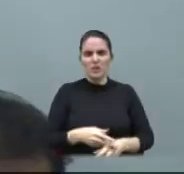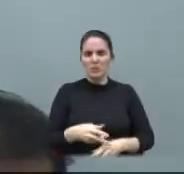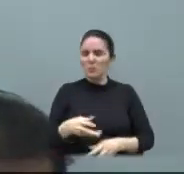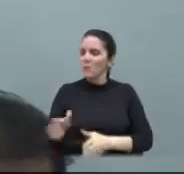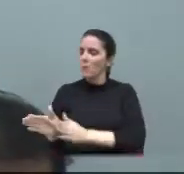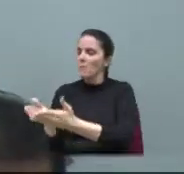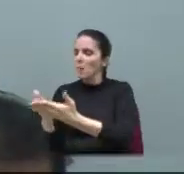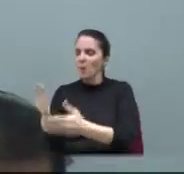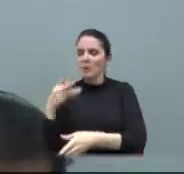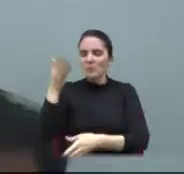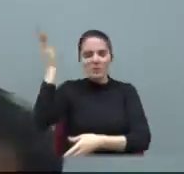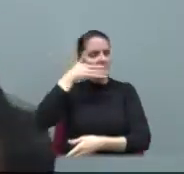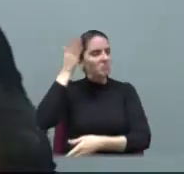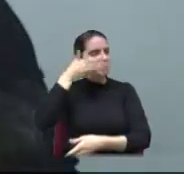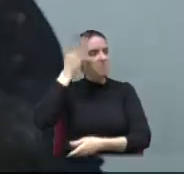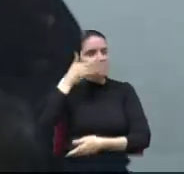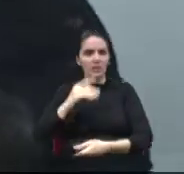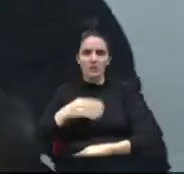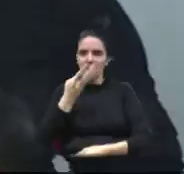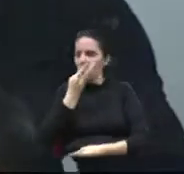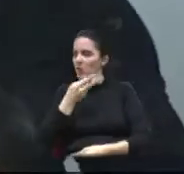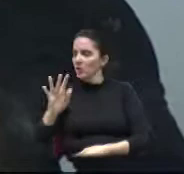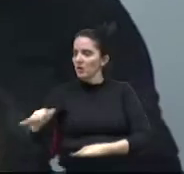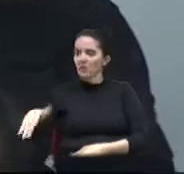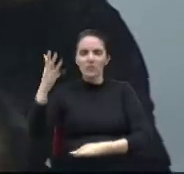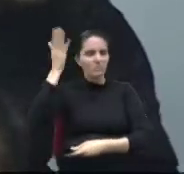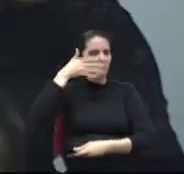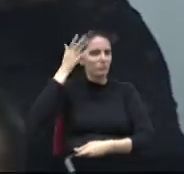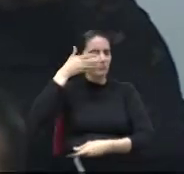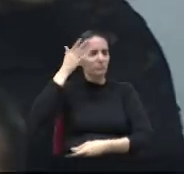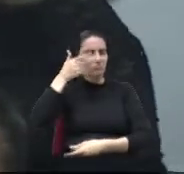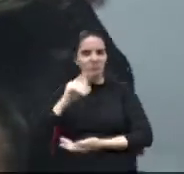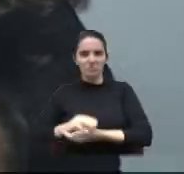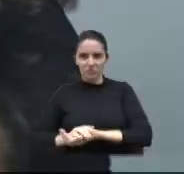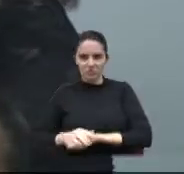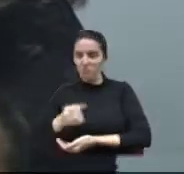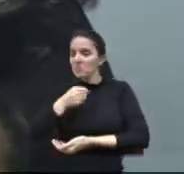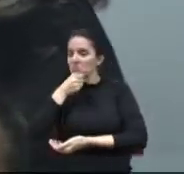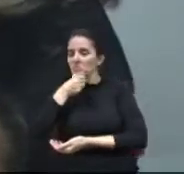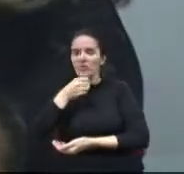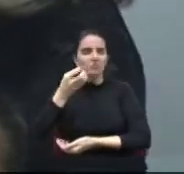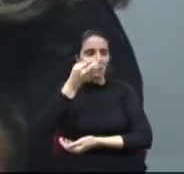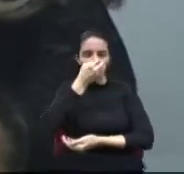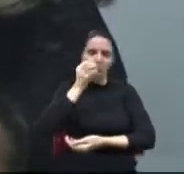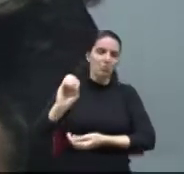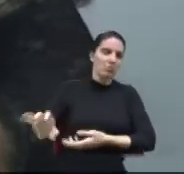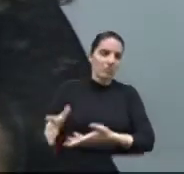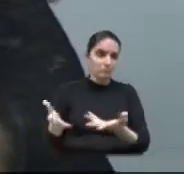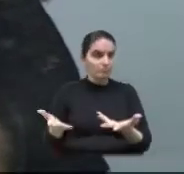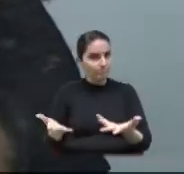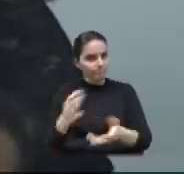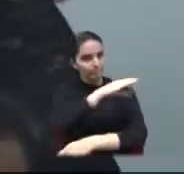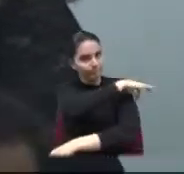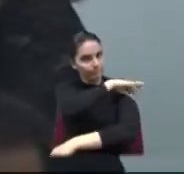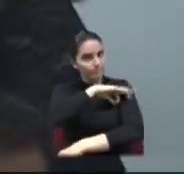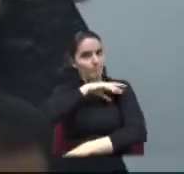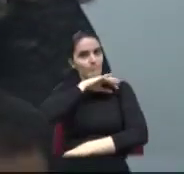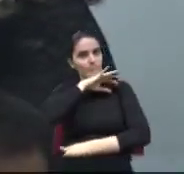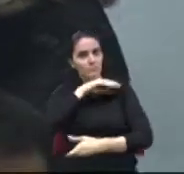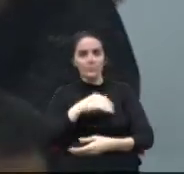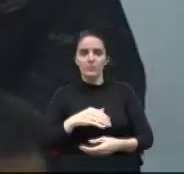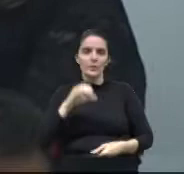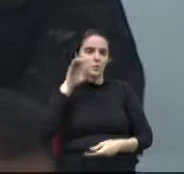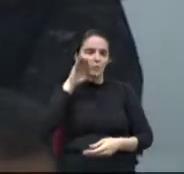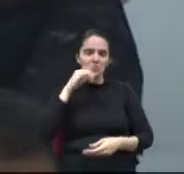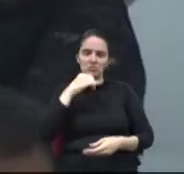idoso, pela criança. É isso que está acontecendo. Então, eu lamento ter que falar isso aqui hoje. Eu